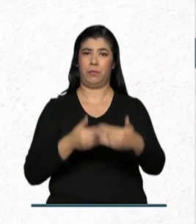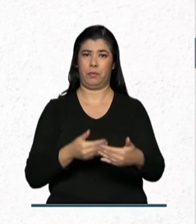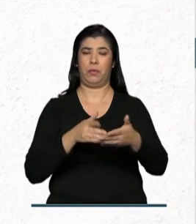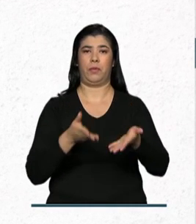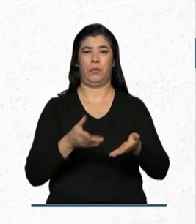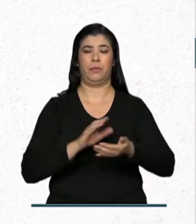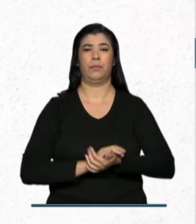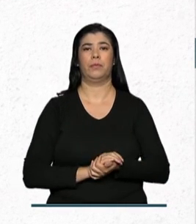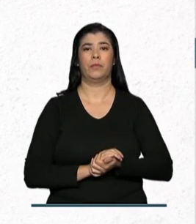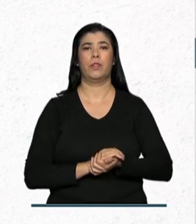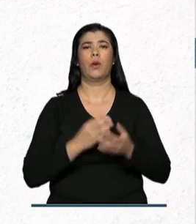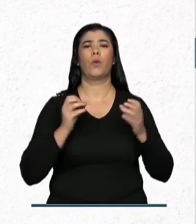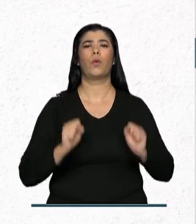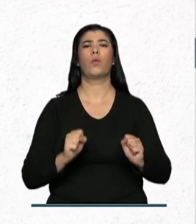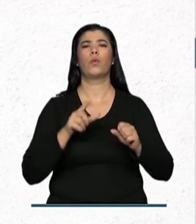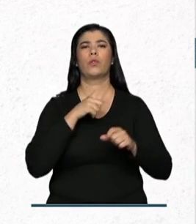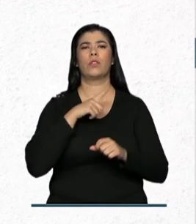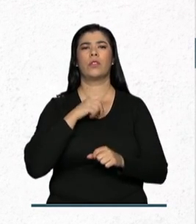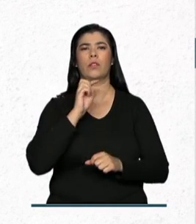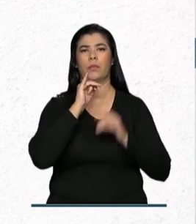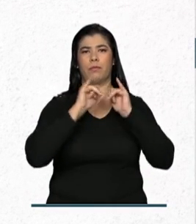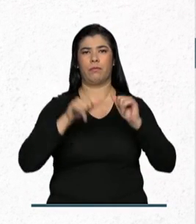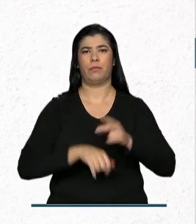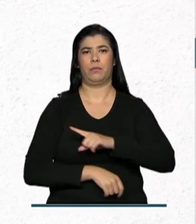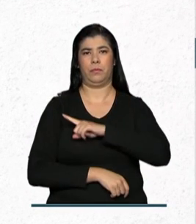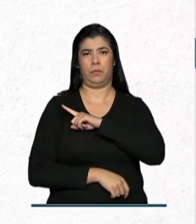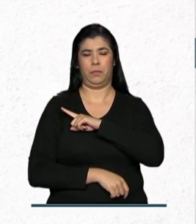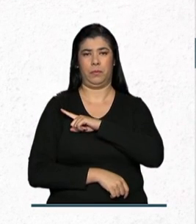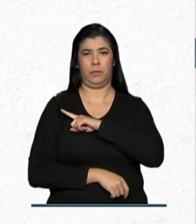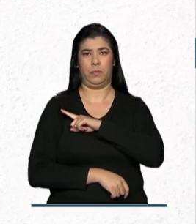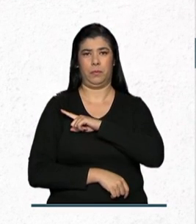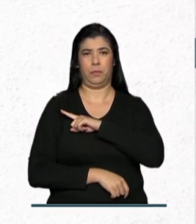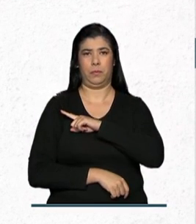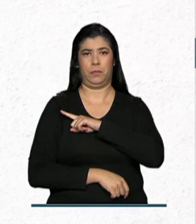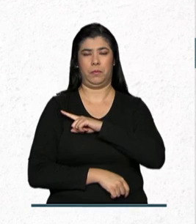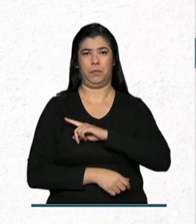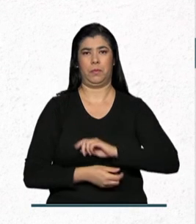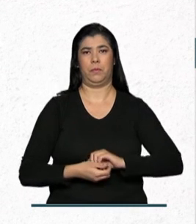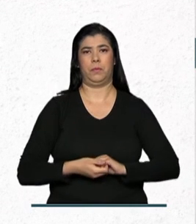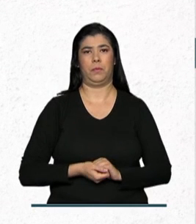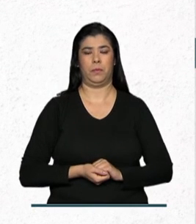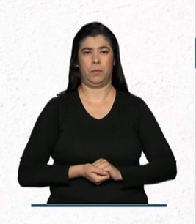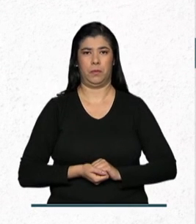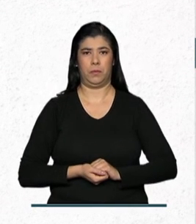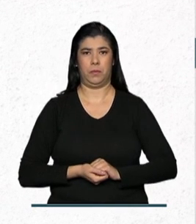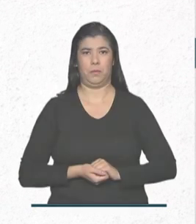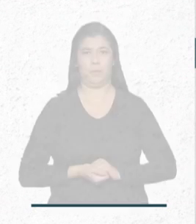participantes no exame. Saiba mais em portal.inep.gov.br.